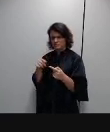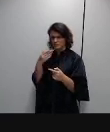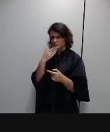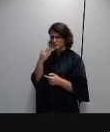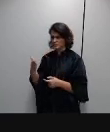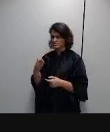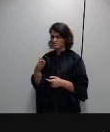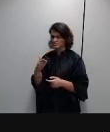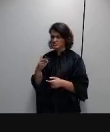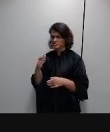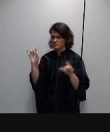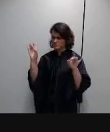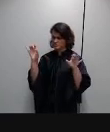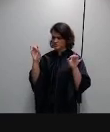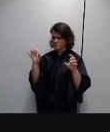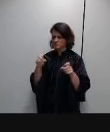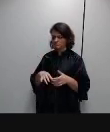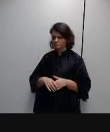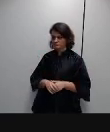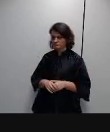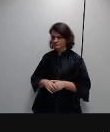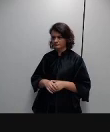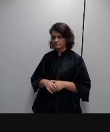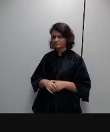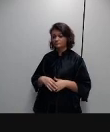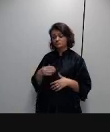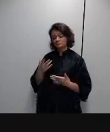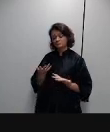aforada pelo cultivam a